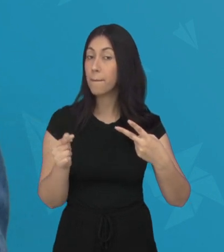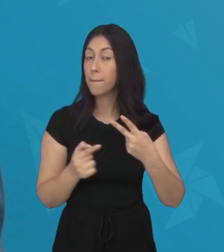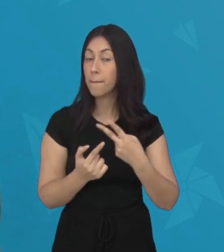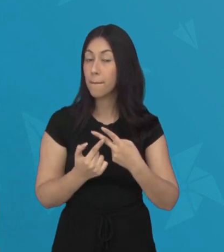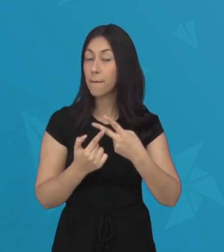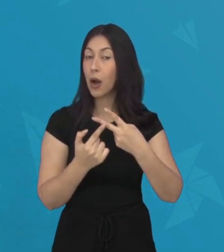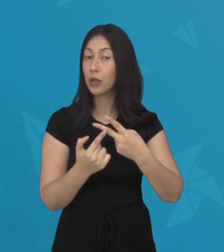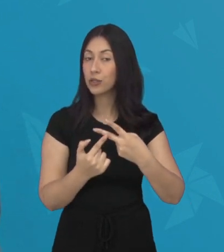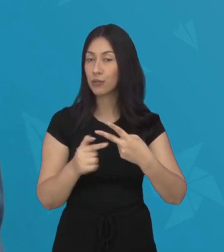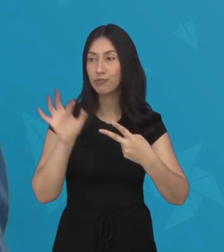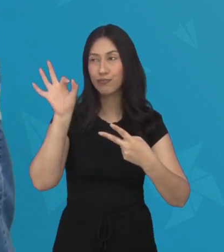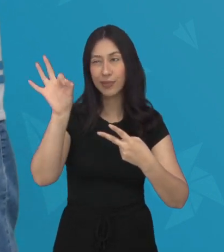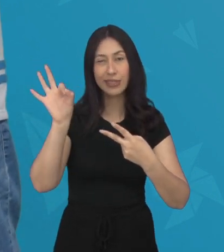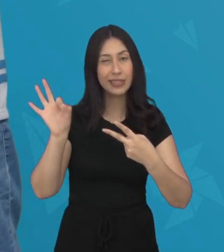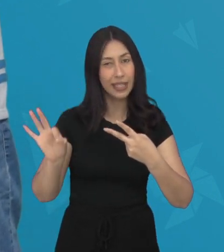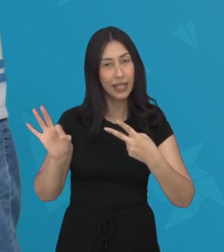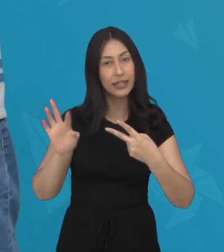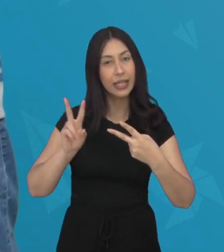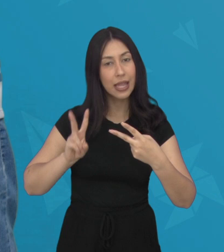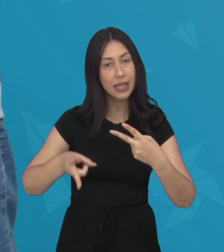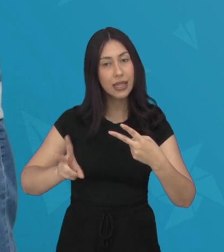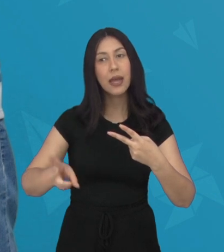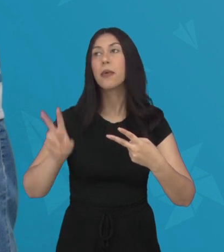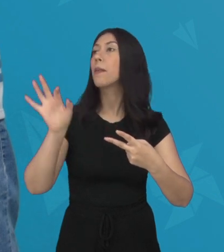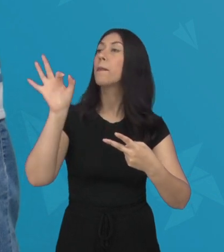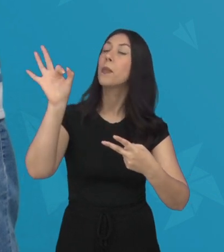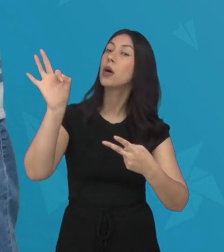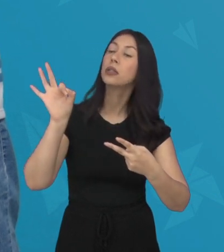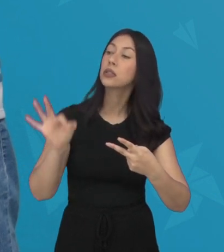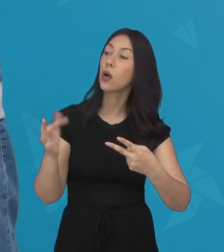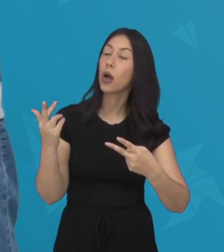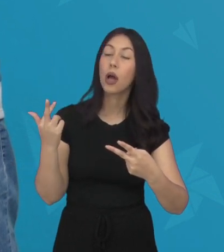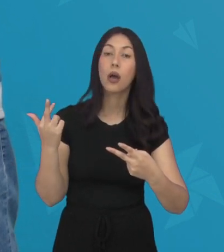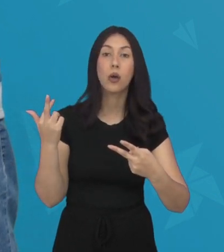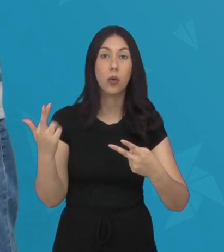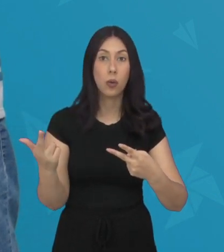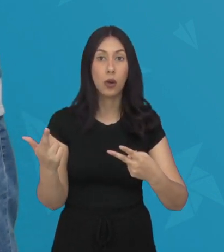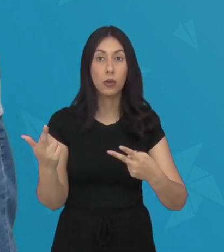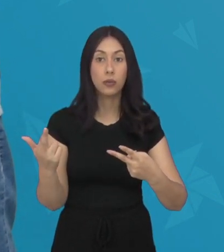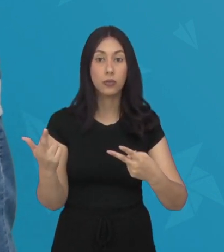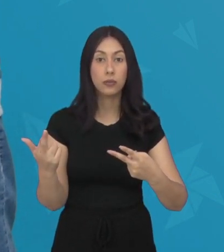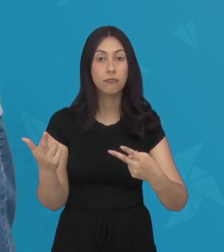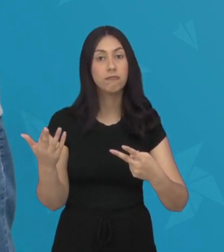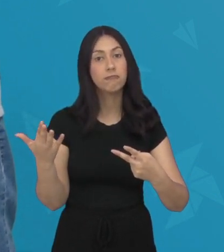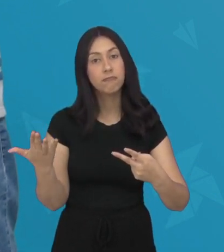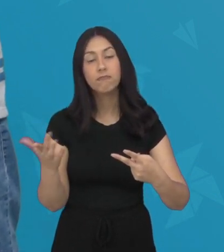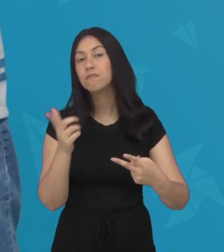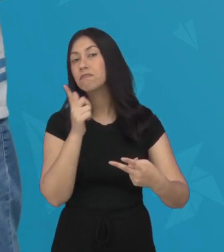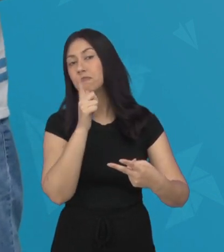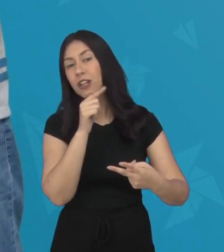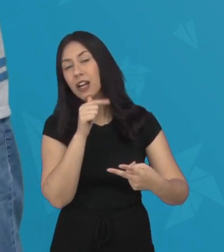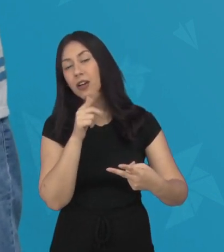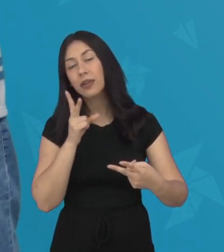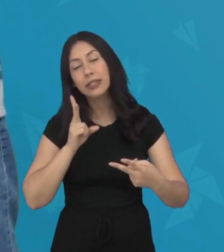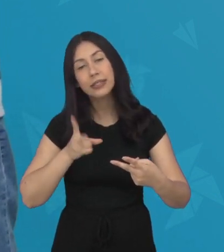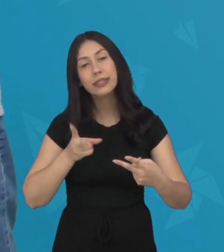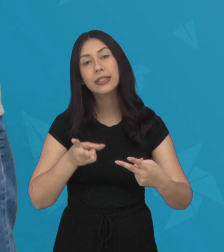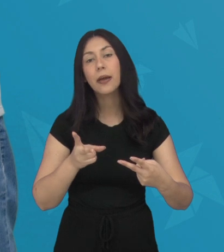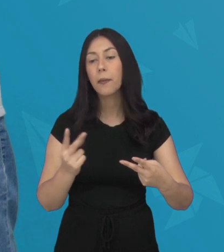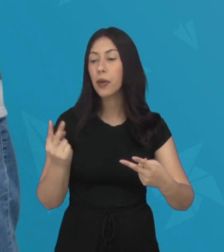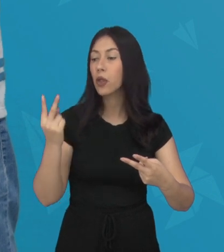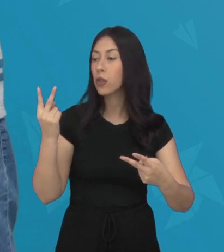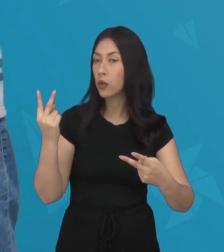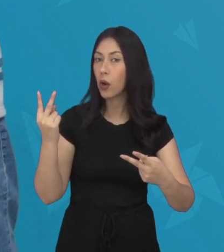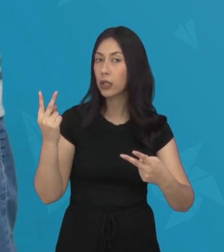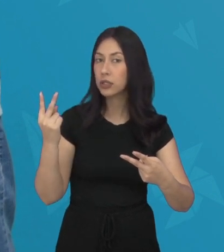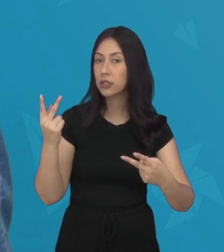da proporcionalidade, né, então, ou seja, sempre vai ter proporções no que a gente está calculando ali. Como eu falei da água, a gente sempre vai ter